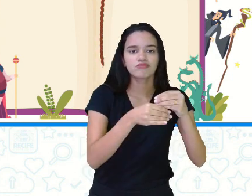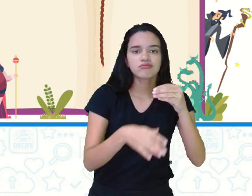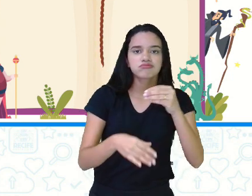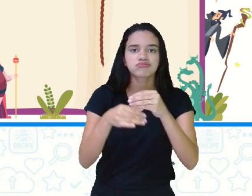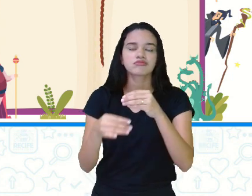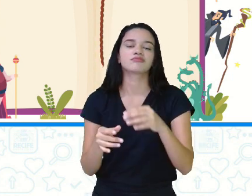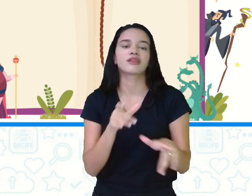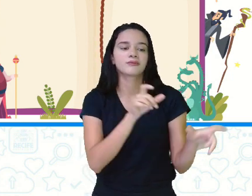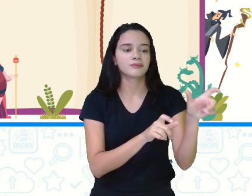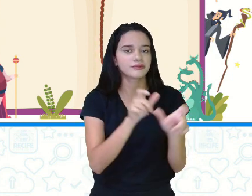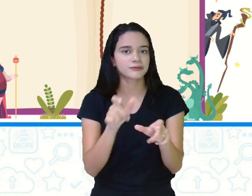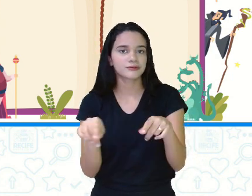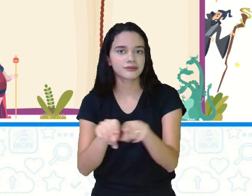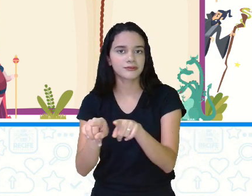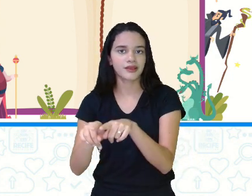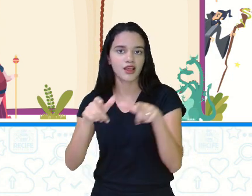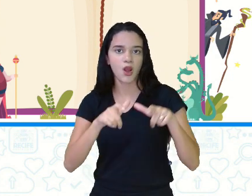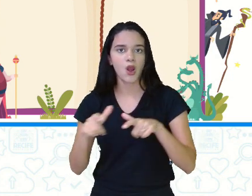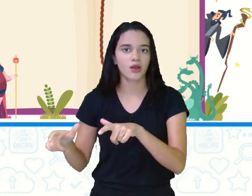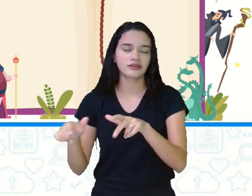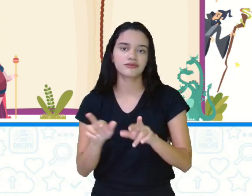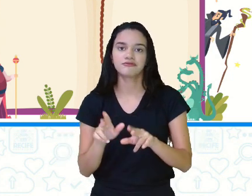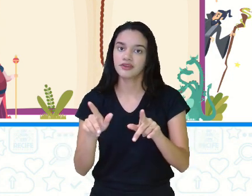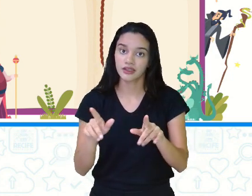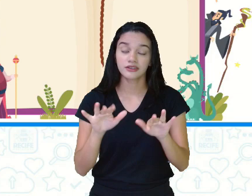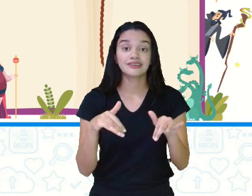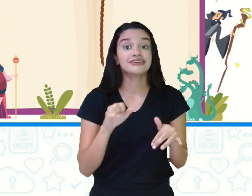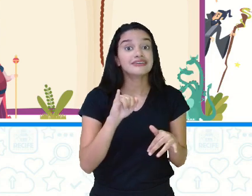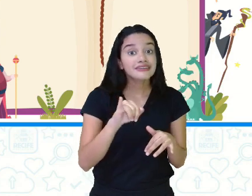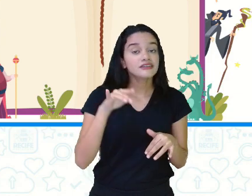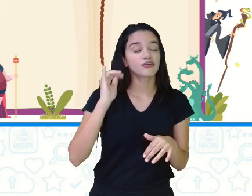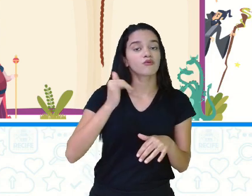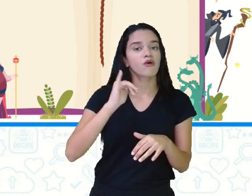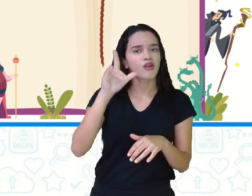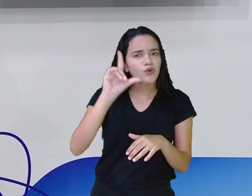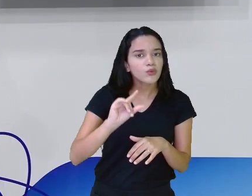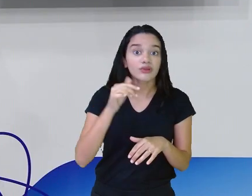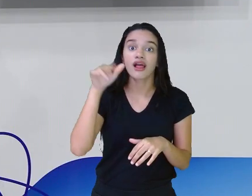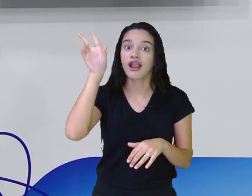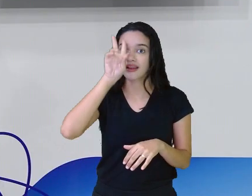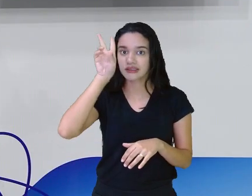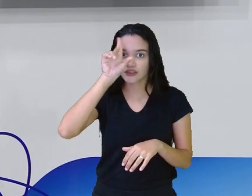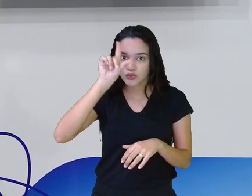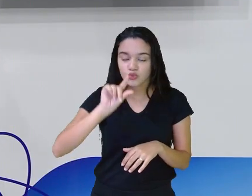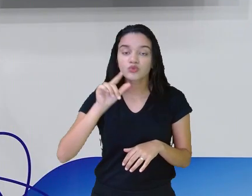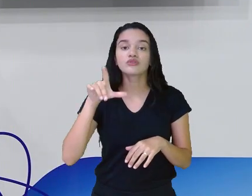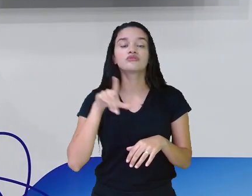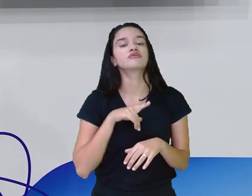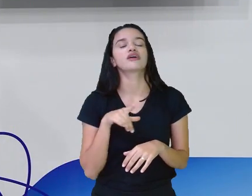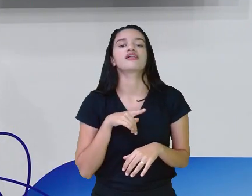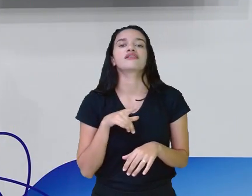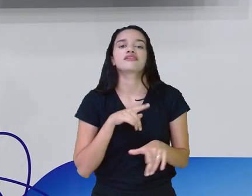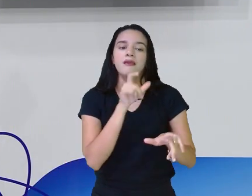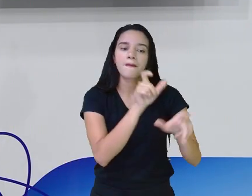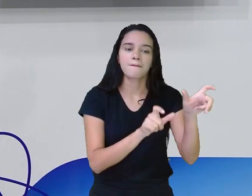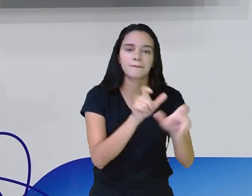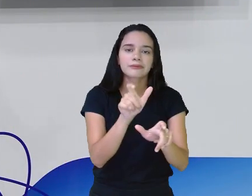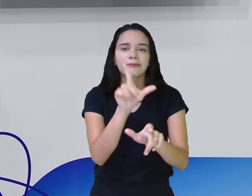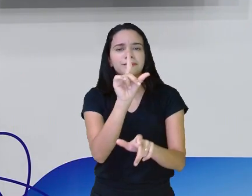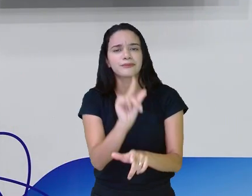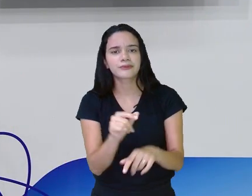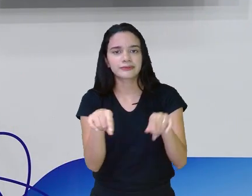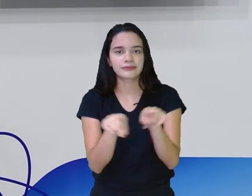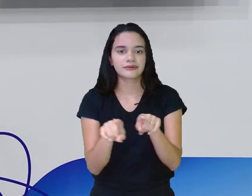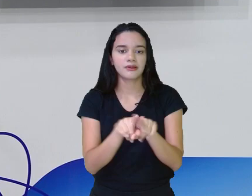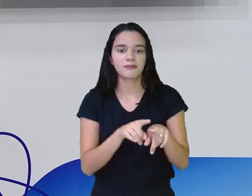e personagens diferentes. Então, se é uma narrativa curta, lembra disso, tá? Terá poucas personagens,